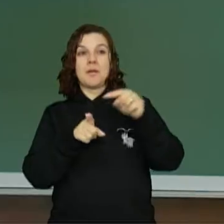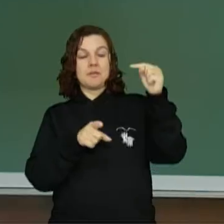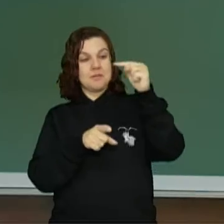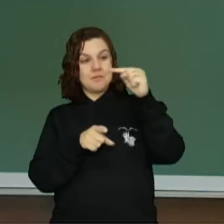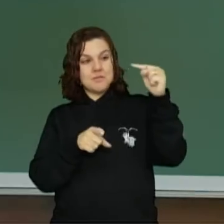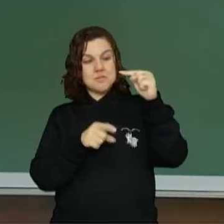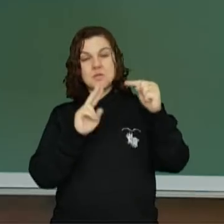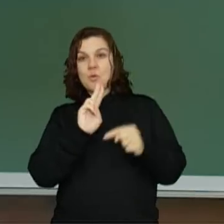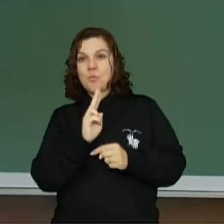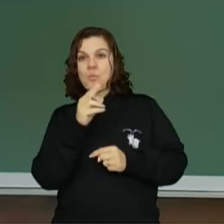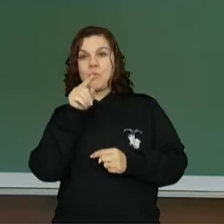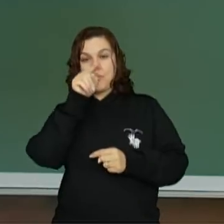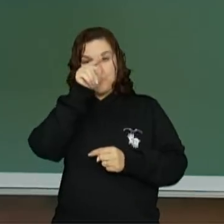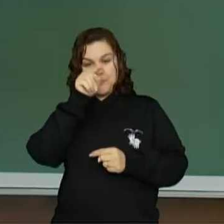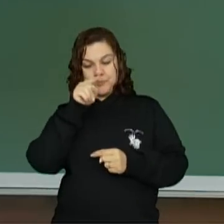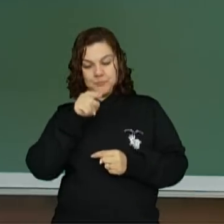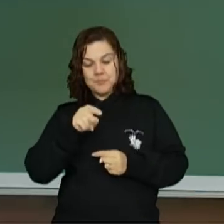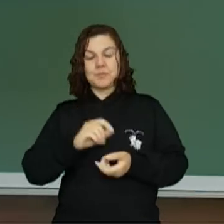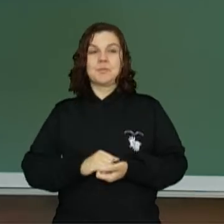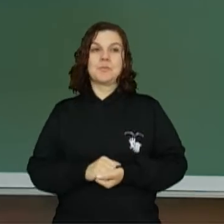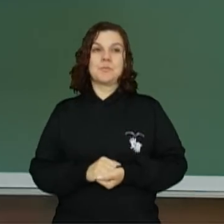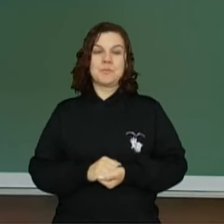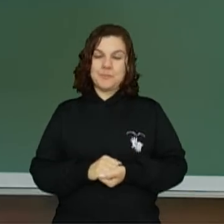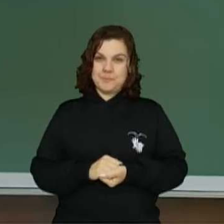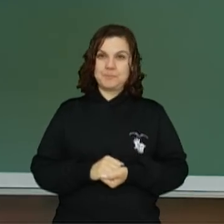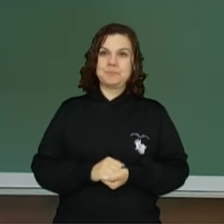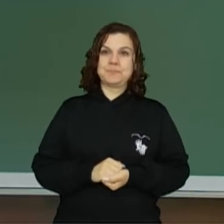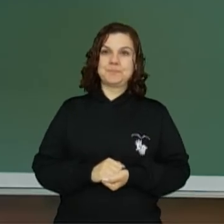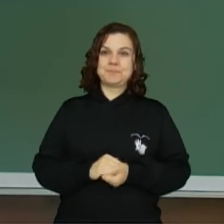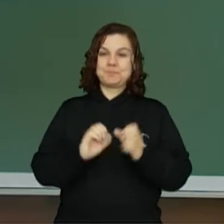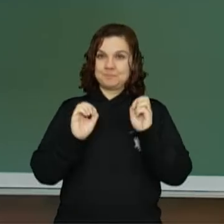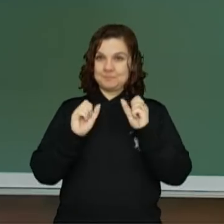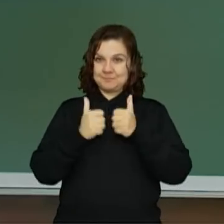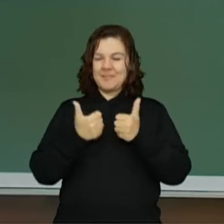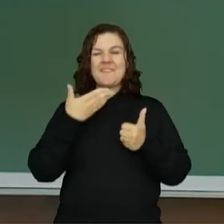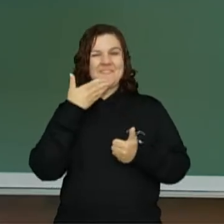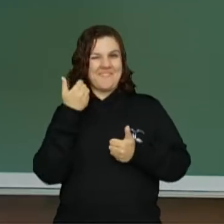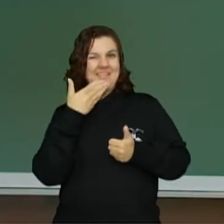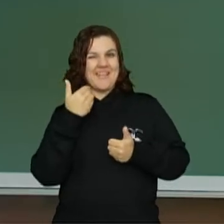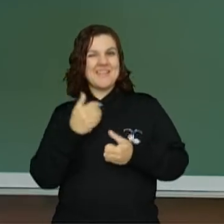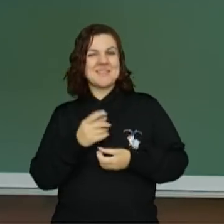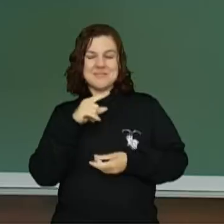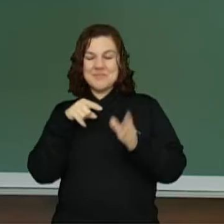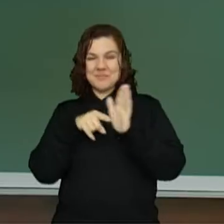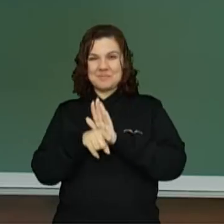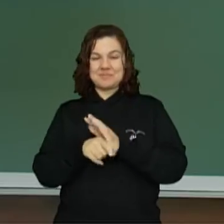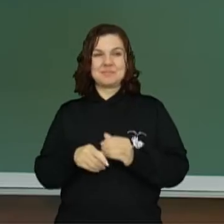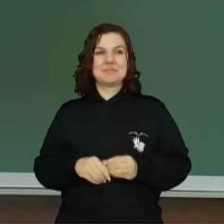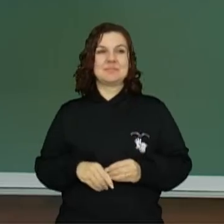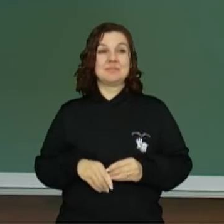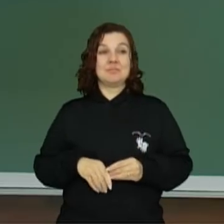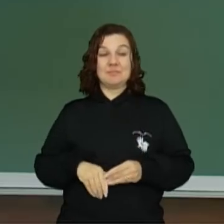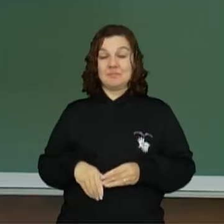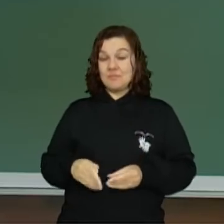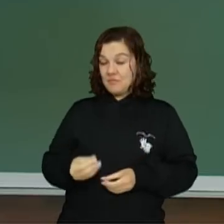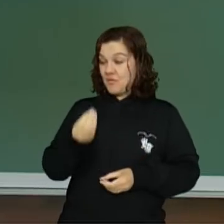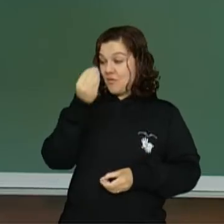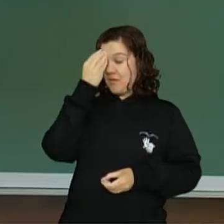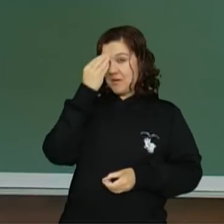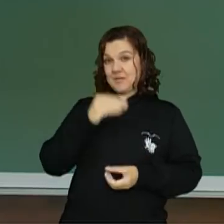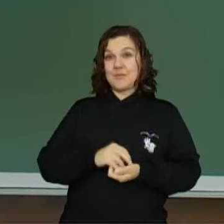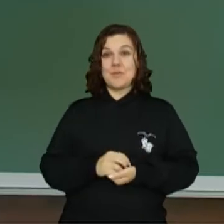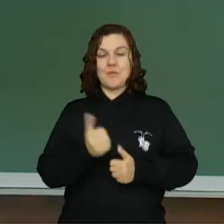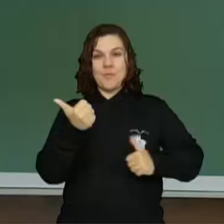por travessão ou 2 pontos. Fácil nessa questão. Guardaram aí